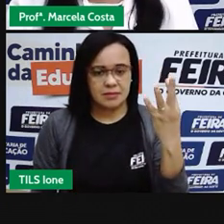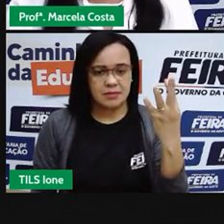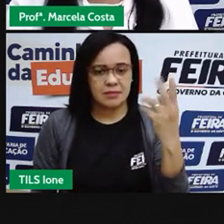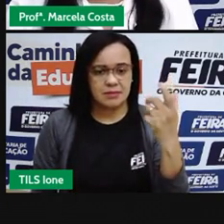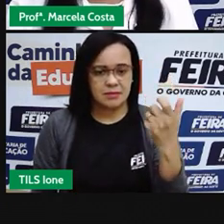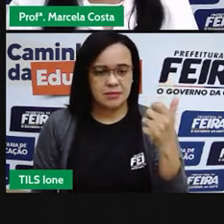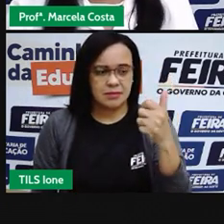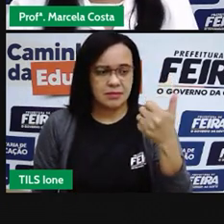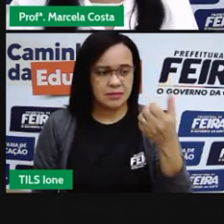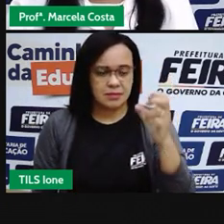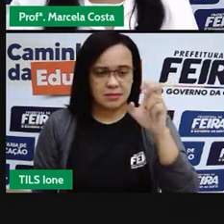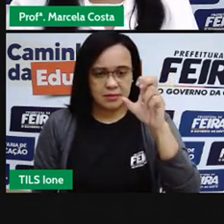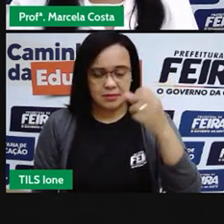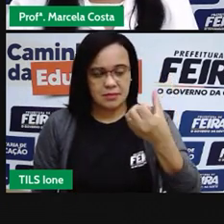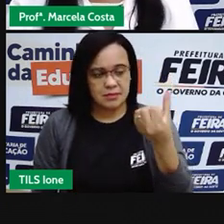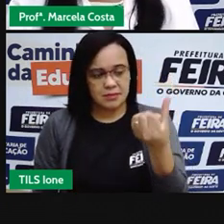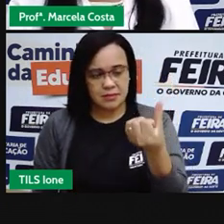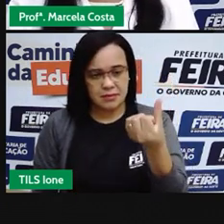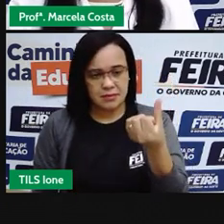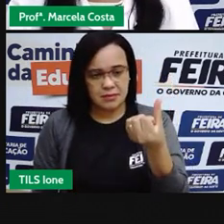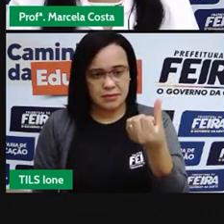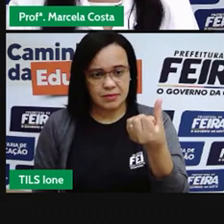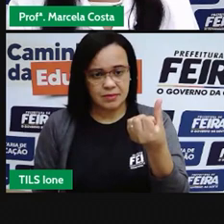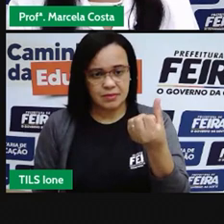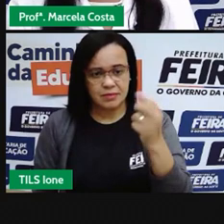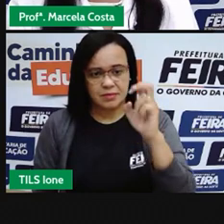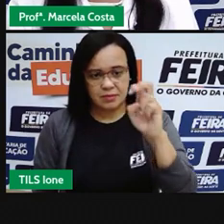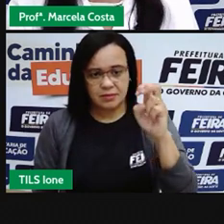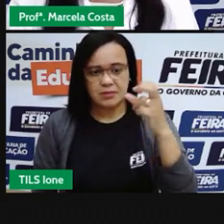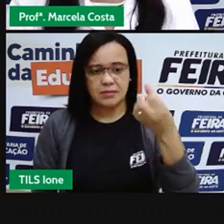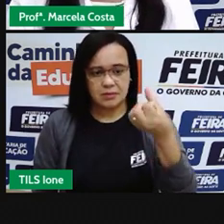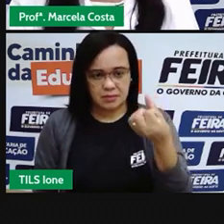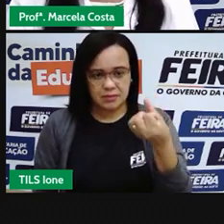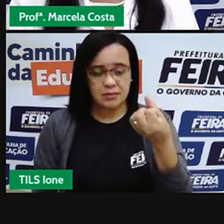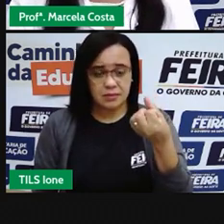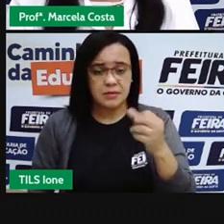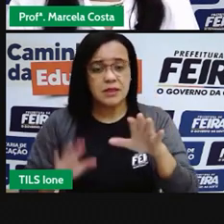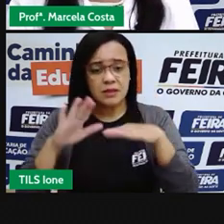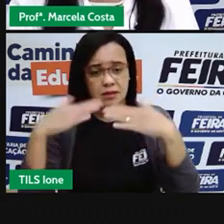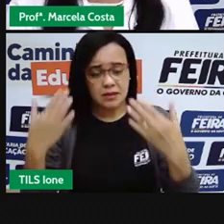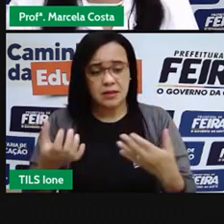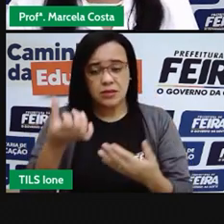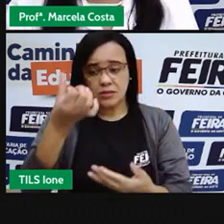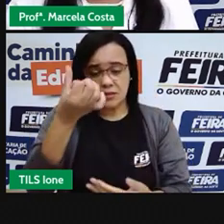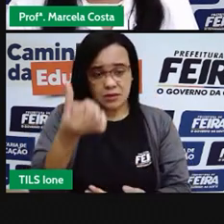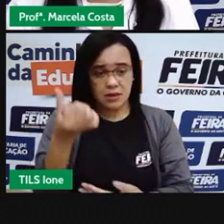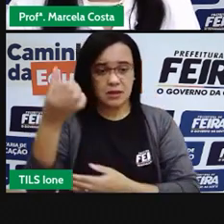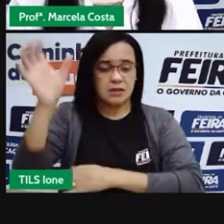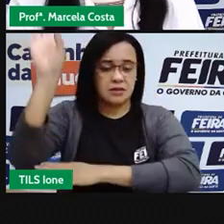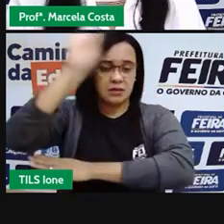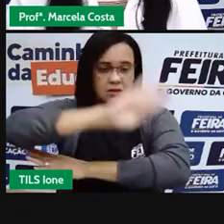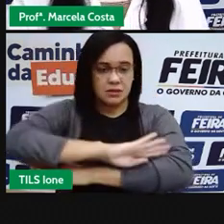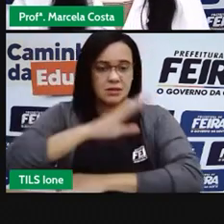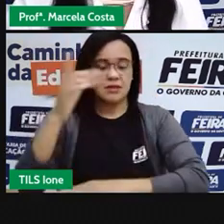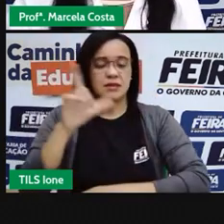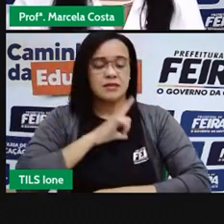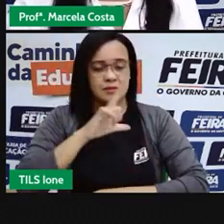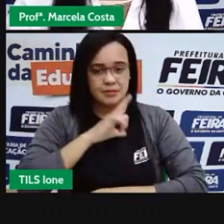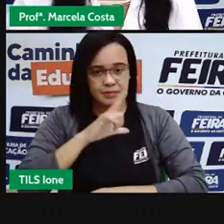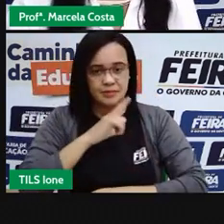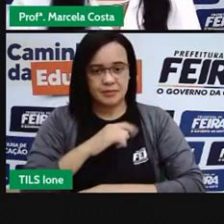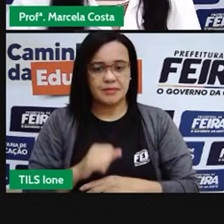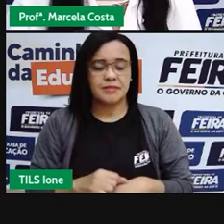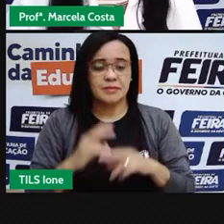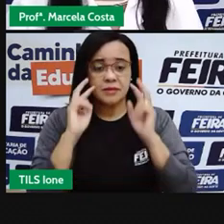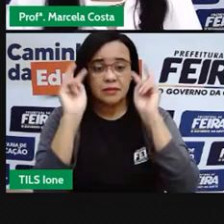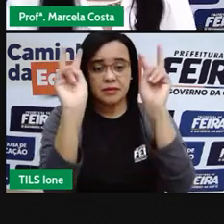quatro, cinco, seis. Então, a sede do Cuca tem seis janelas. A partir